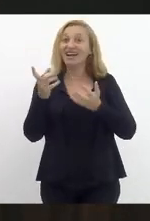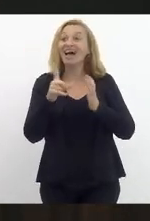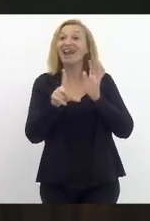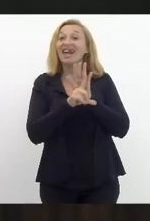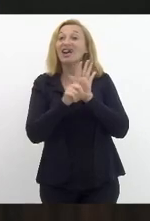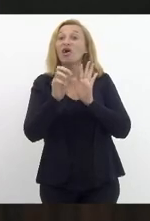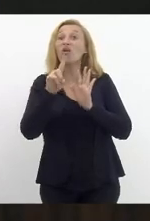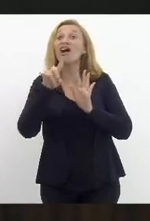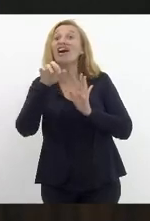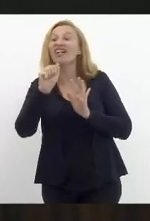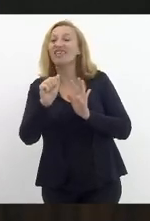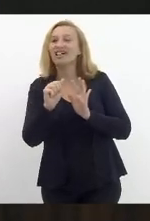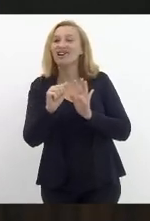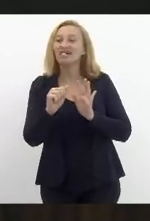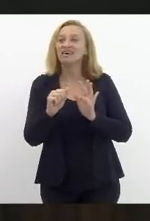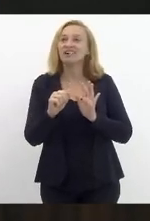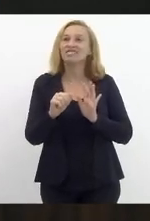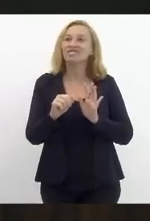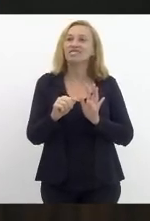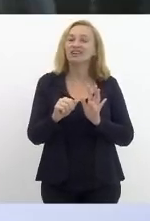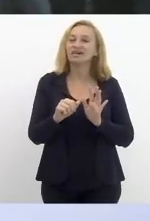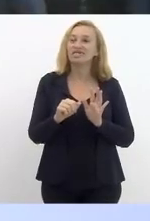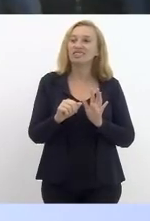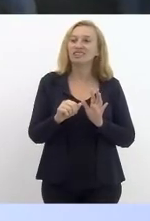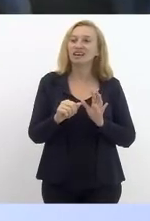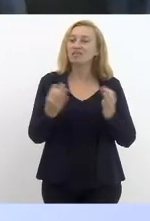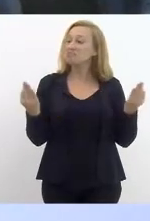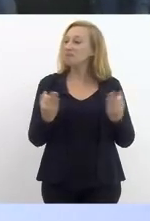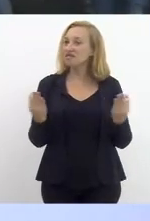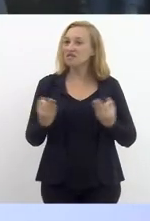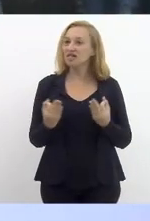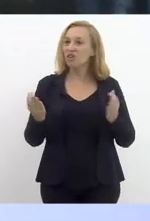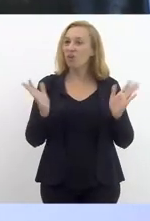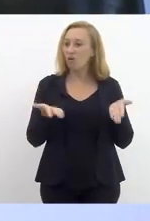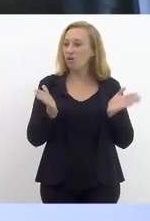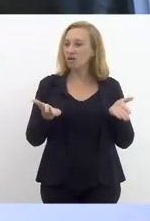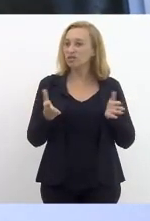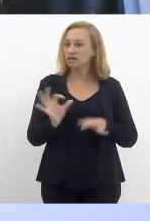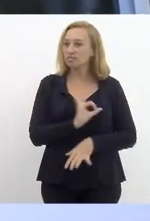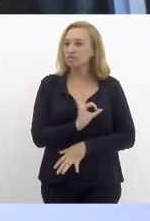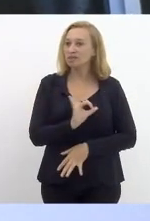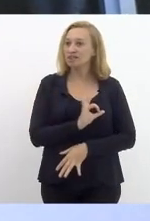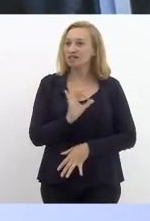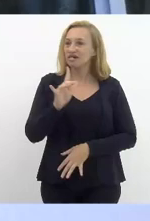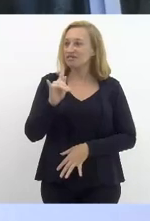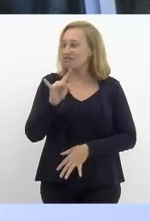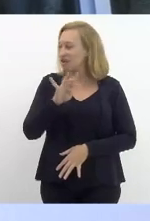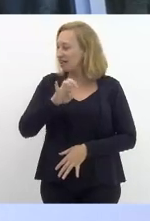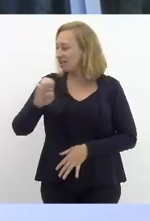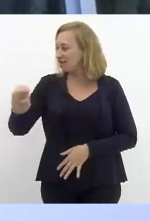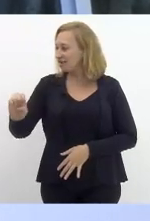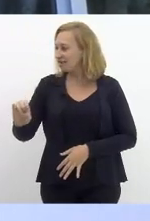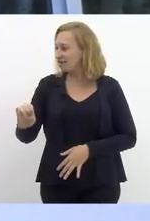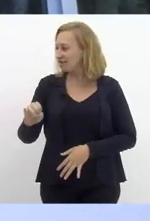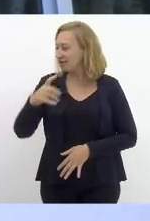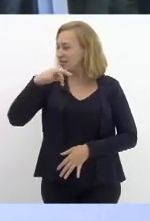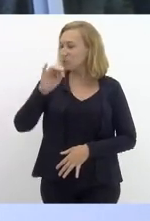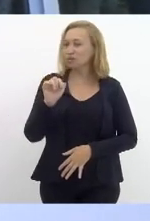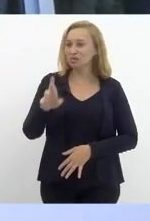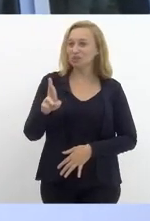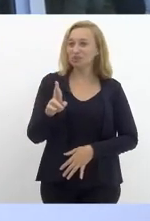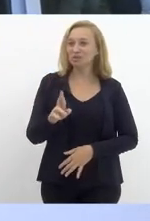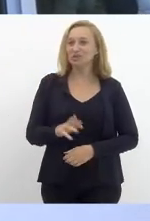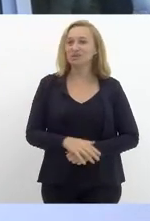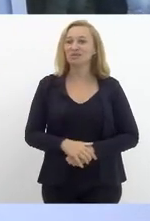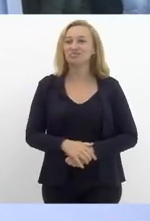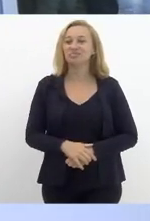orgânica, ela é uma Ferrari com motor. Hoje a polícia é uma Ferrari com motor, né? A lei orgânica é uma